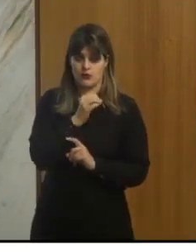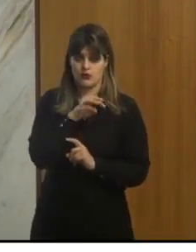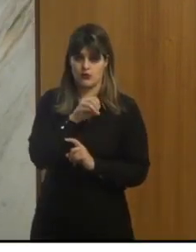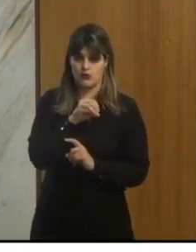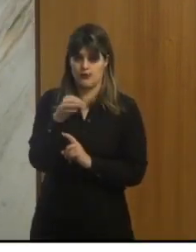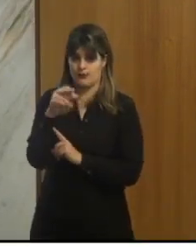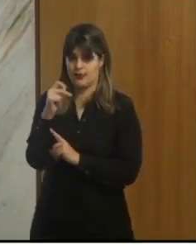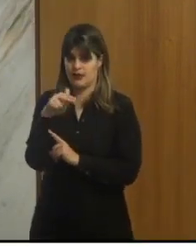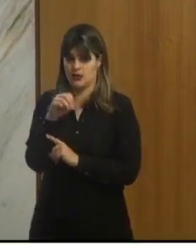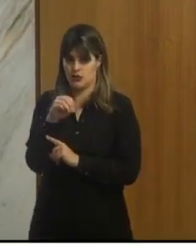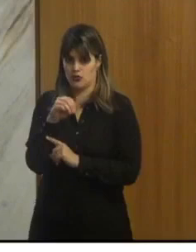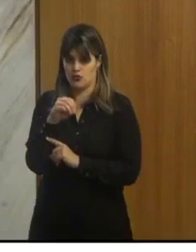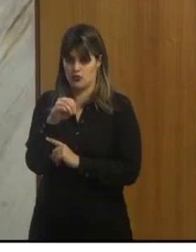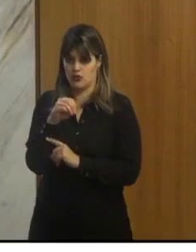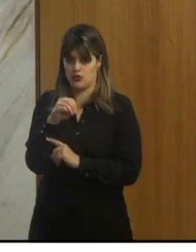e